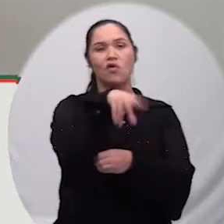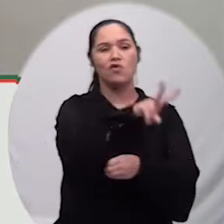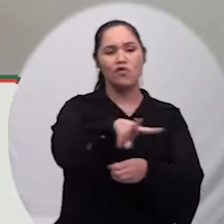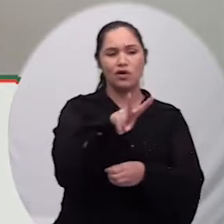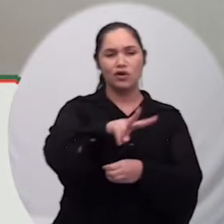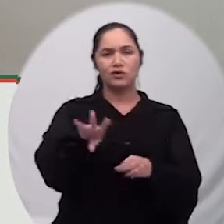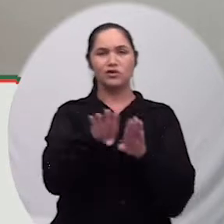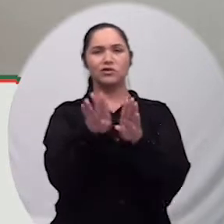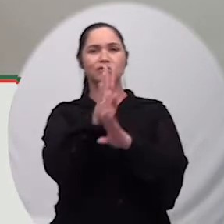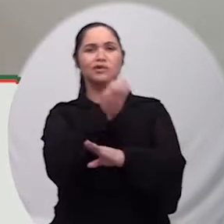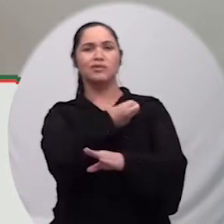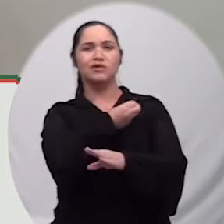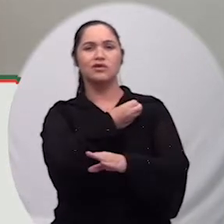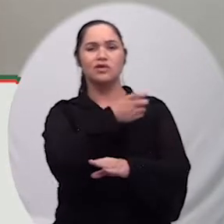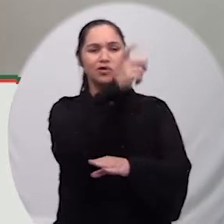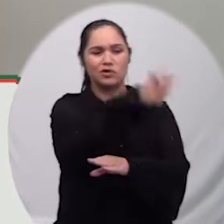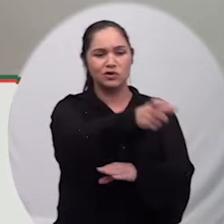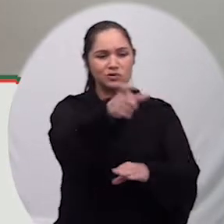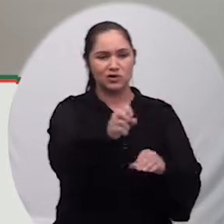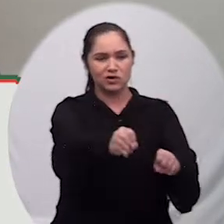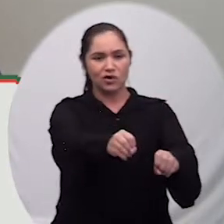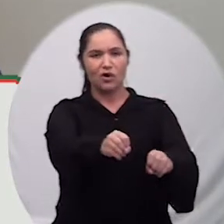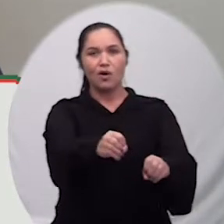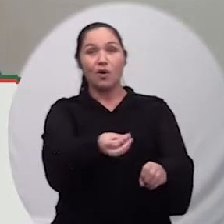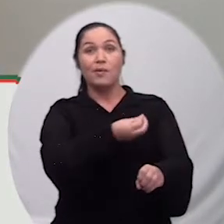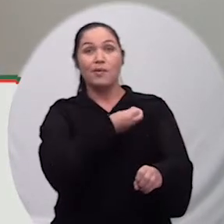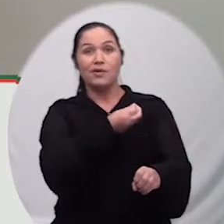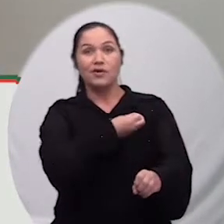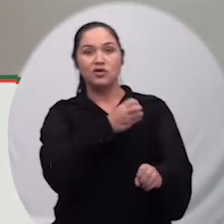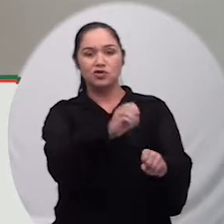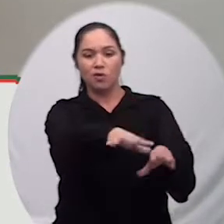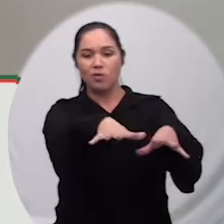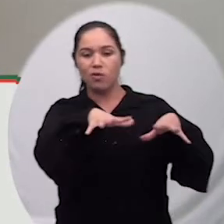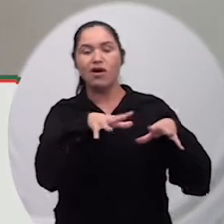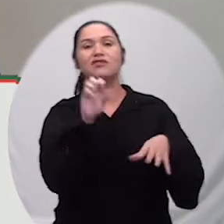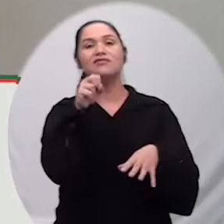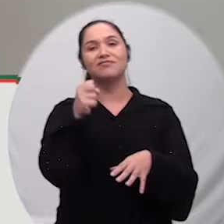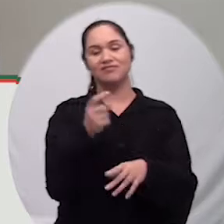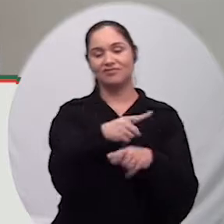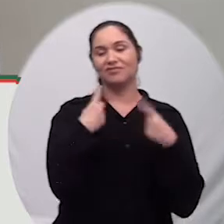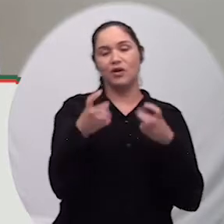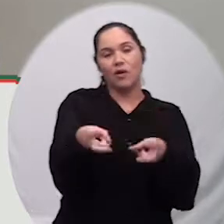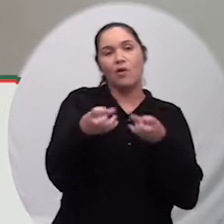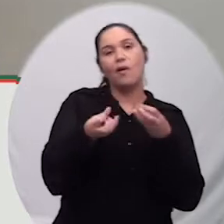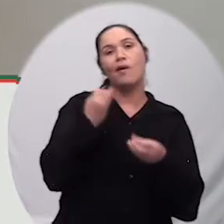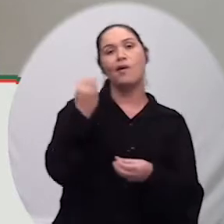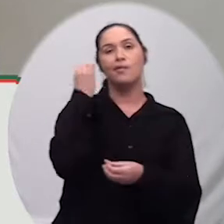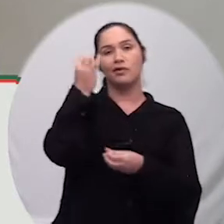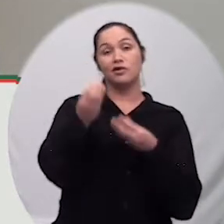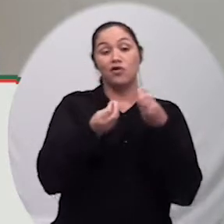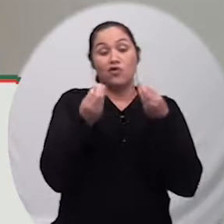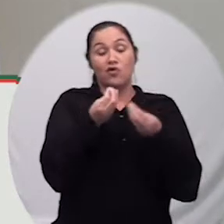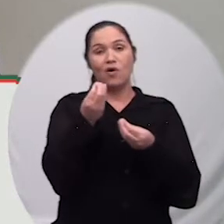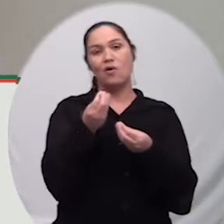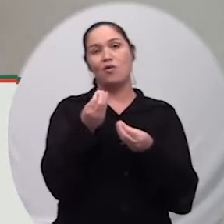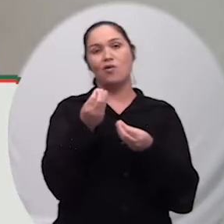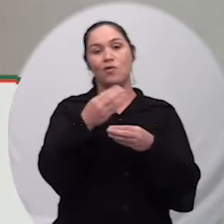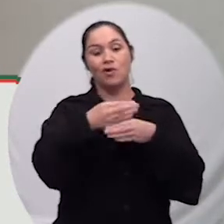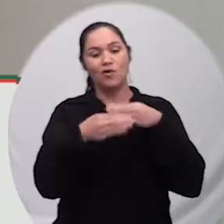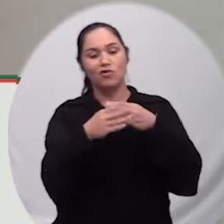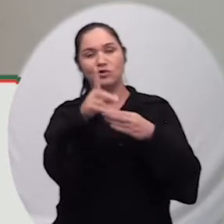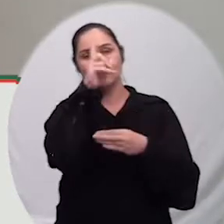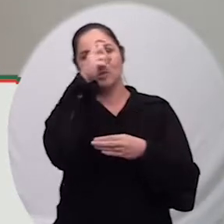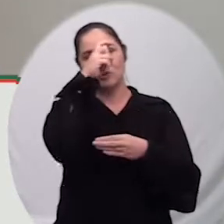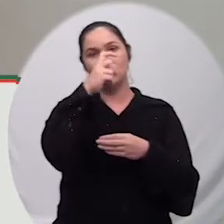gente presente, e vimos, pudemos ver a importância daquele hospital, a obra magnífica